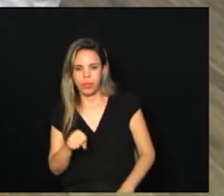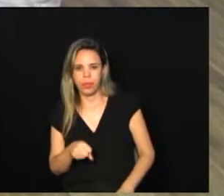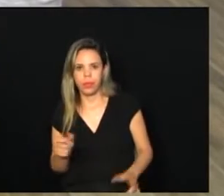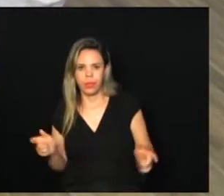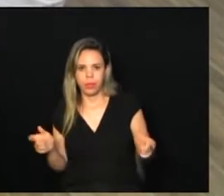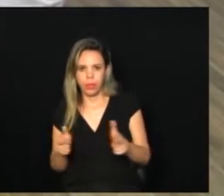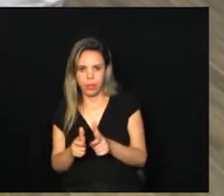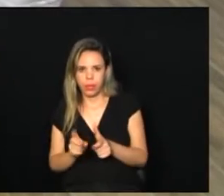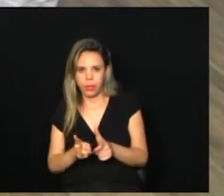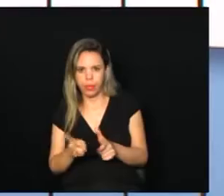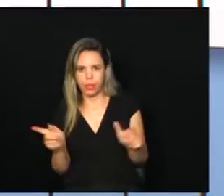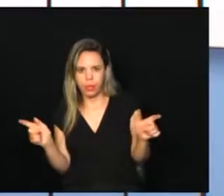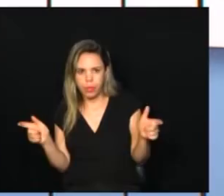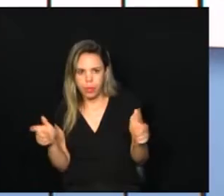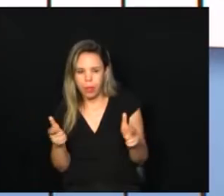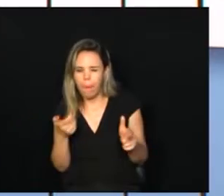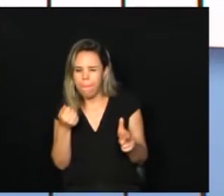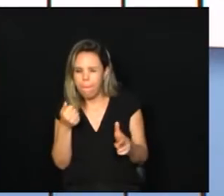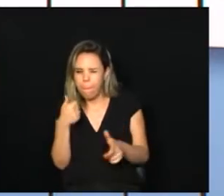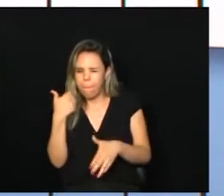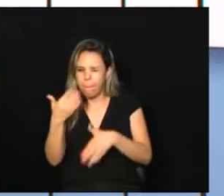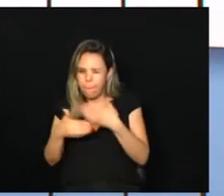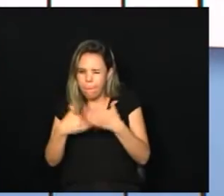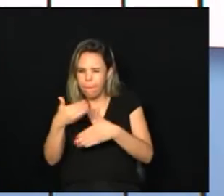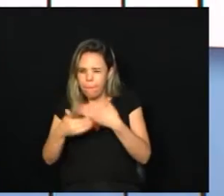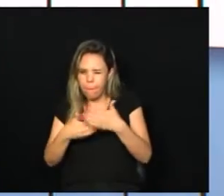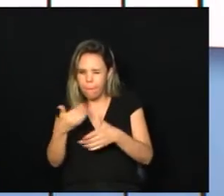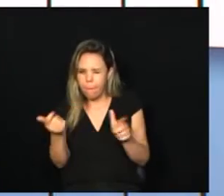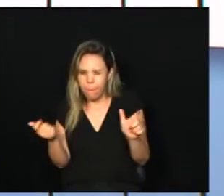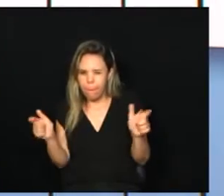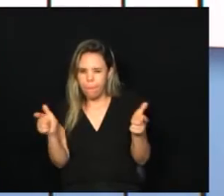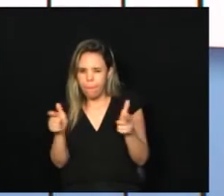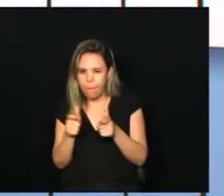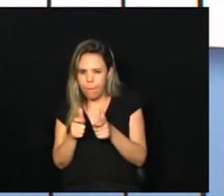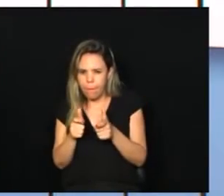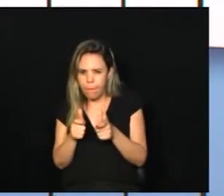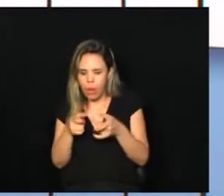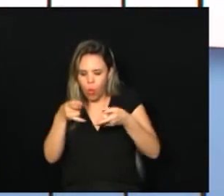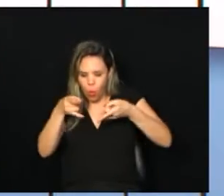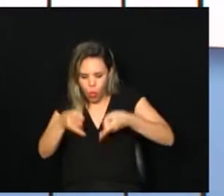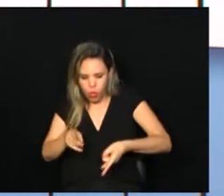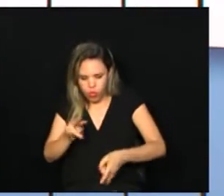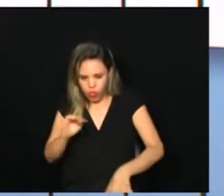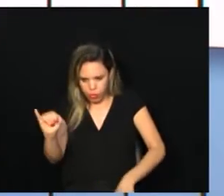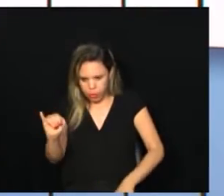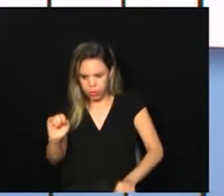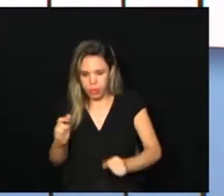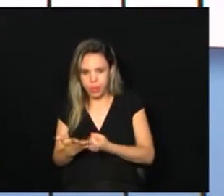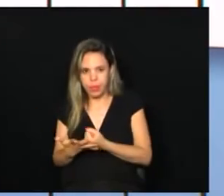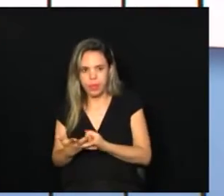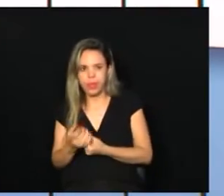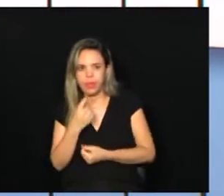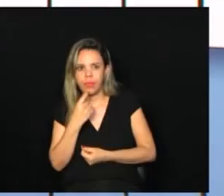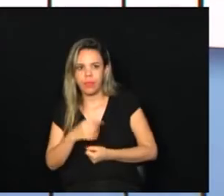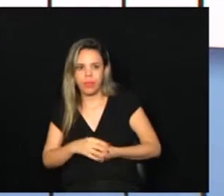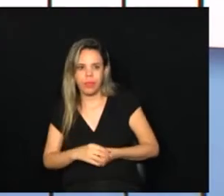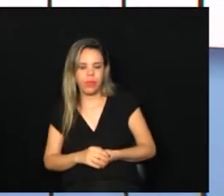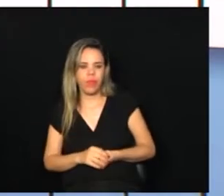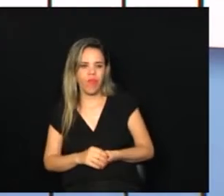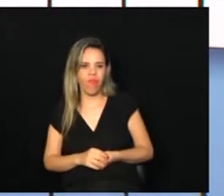olha, a gente continua aos poucos aí com essa redução de ocupação de leitos de UTI Covid em